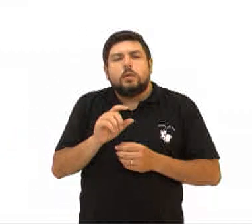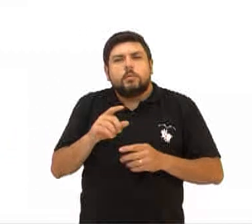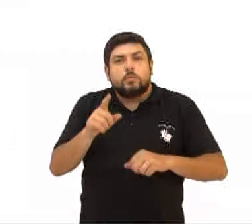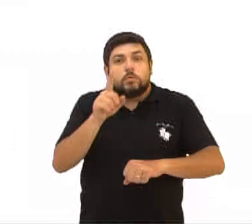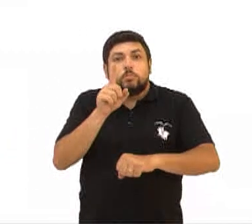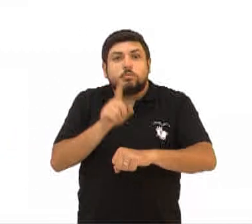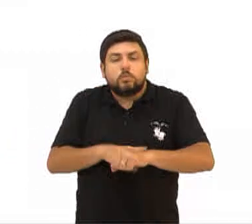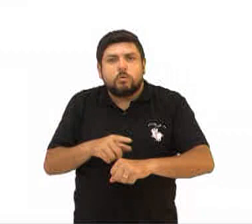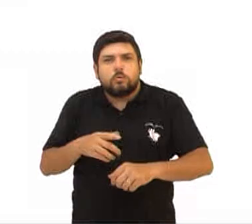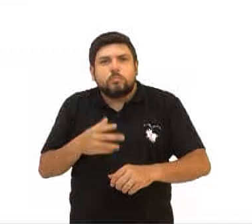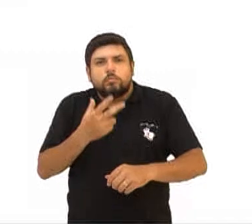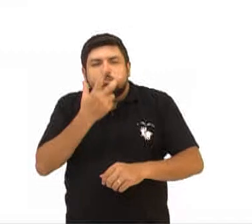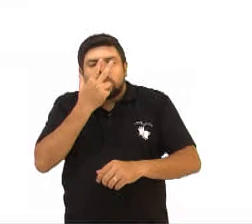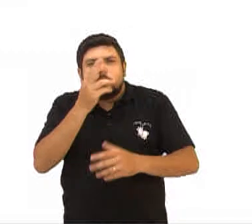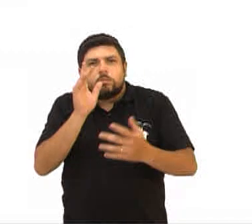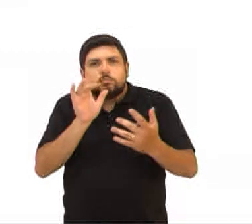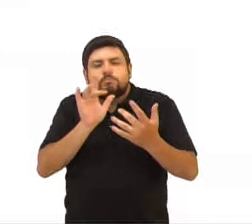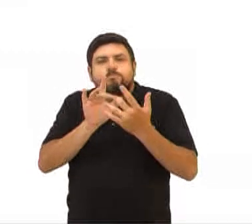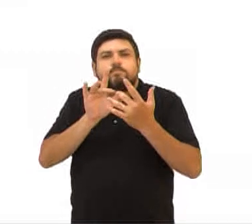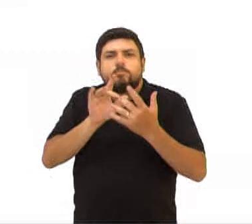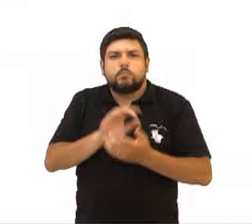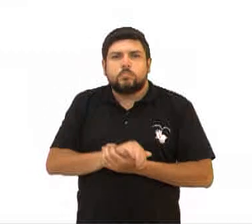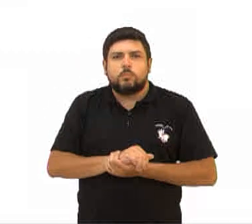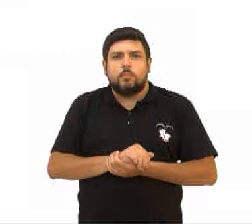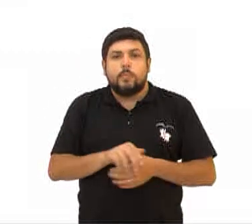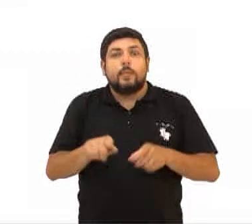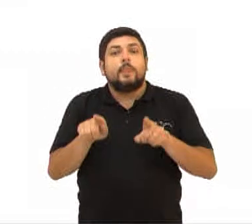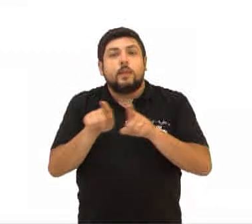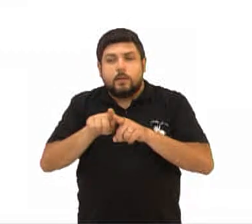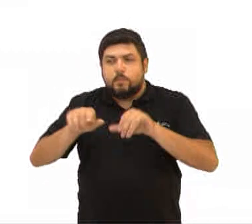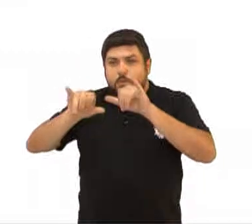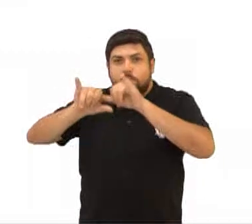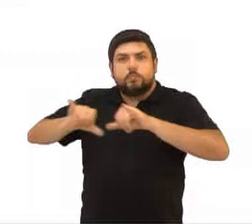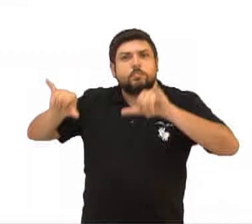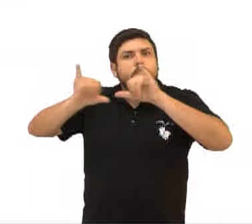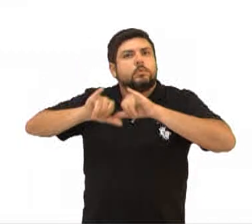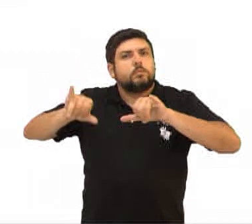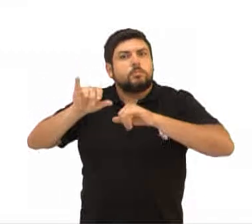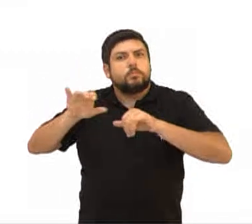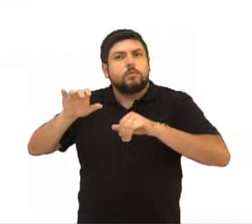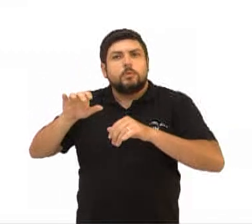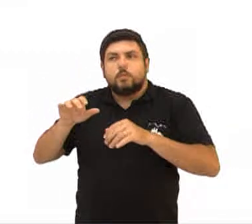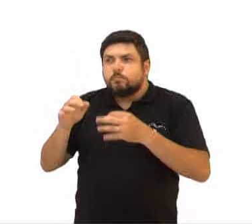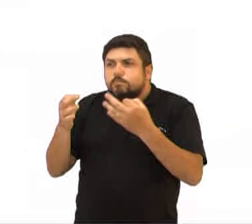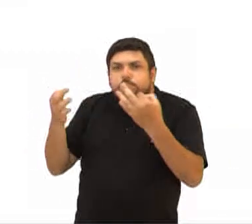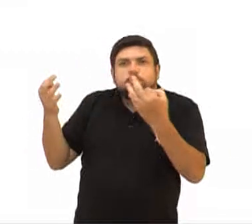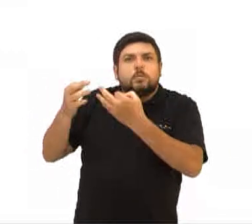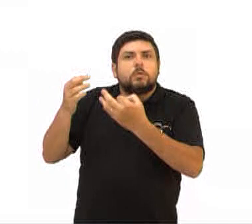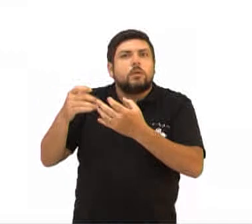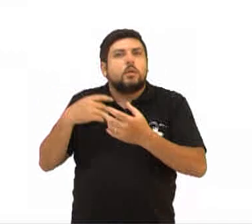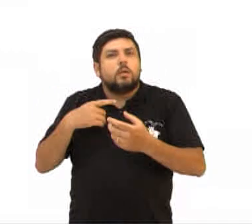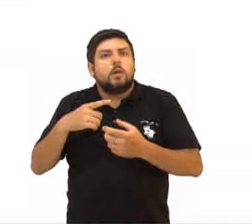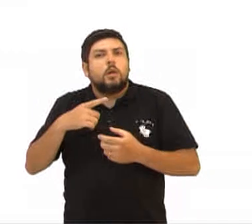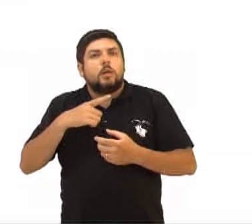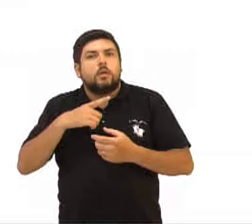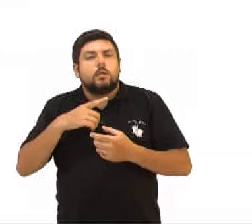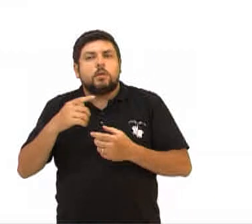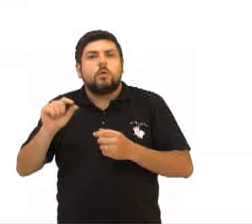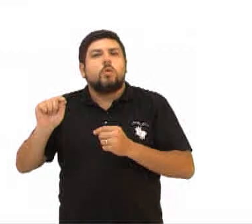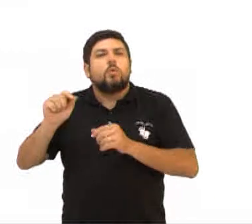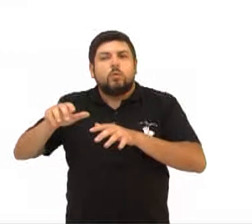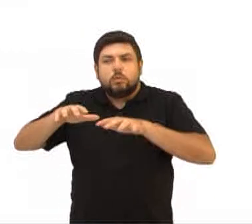repentina proximidade. Também a propaganda autêntica transporta as coisas para o primeiro plano e tem um ritmo